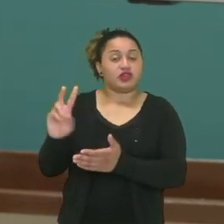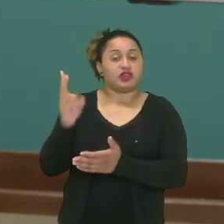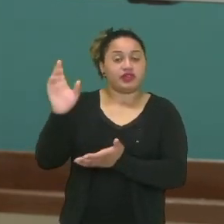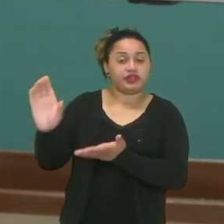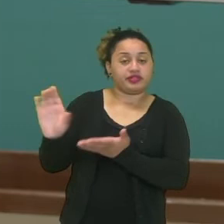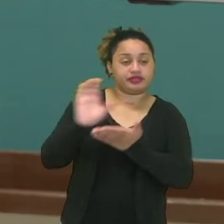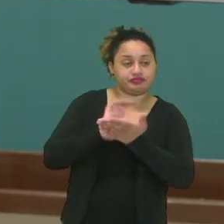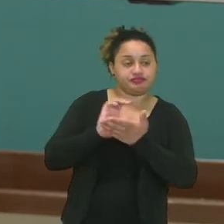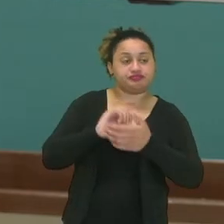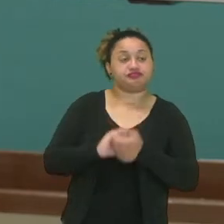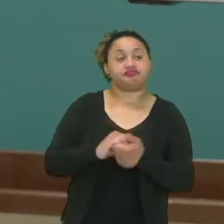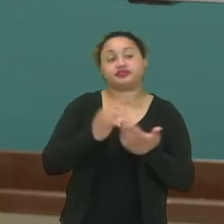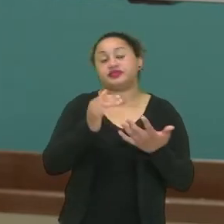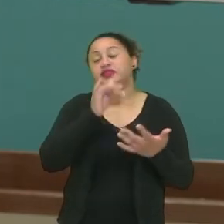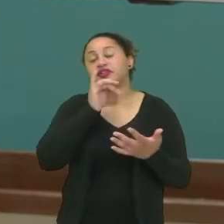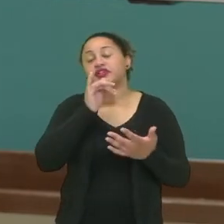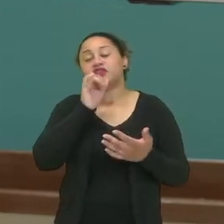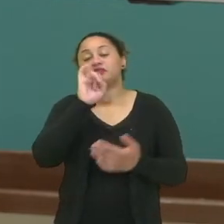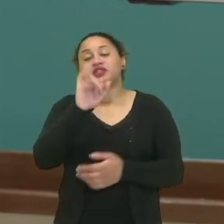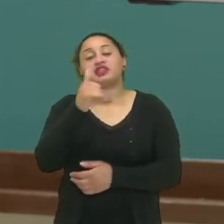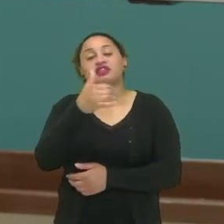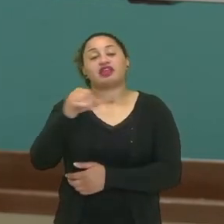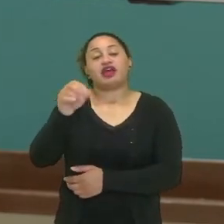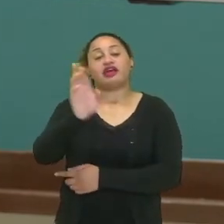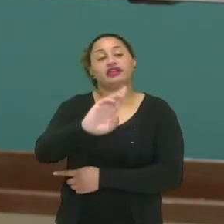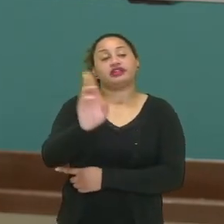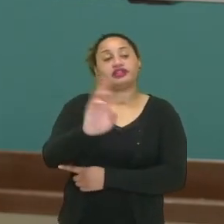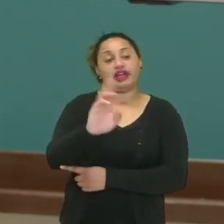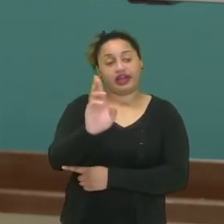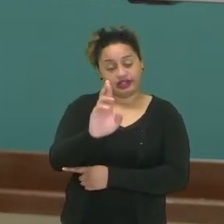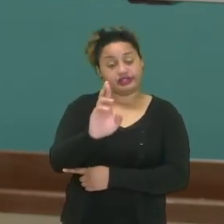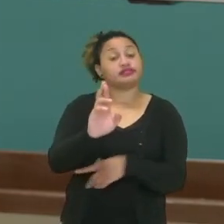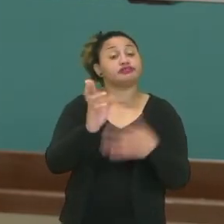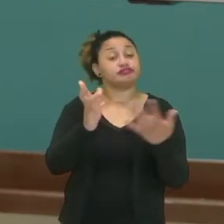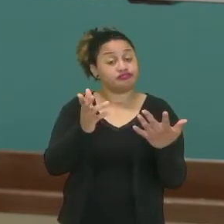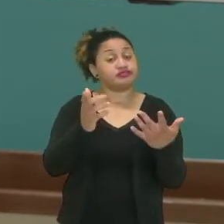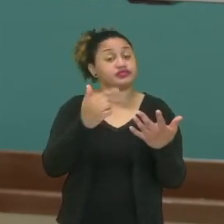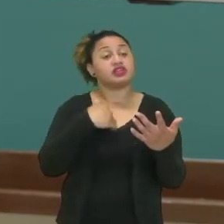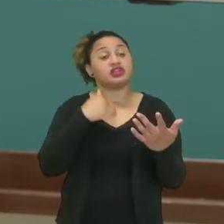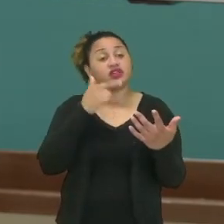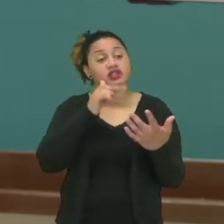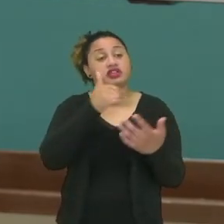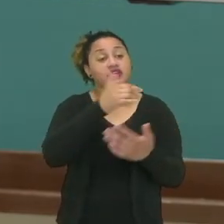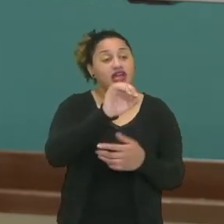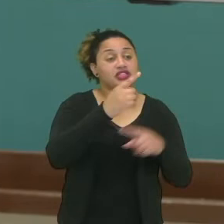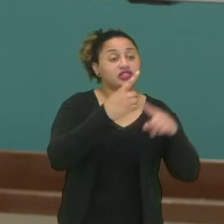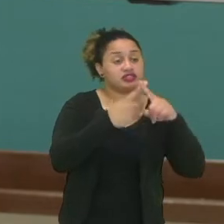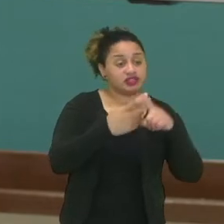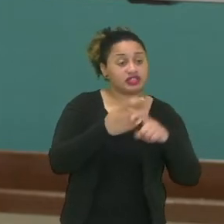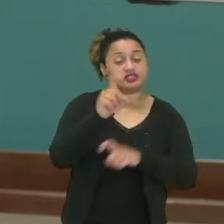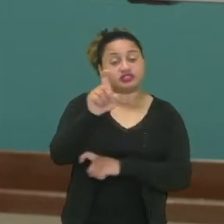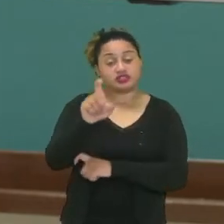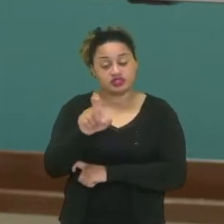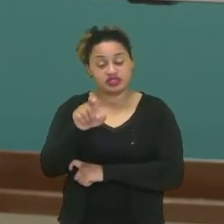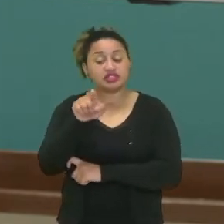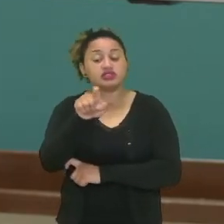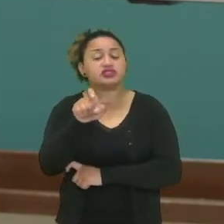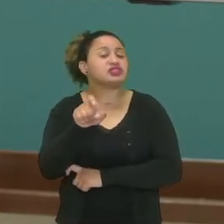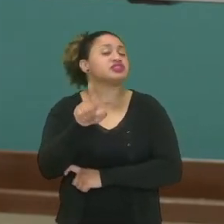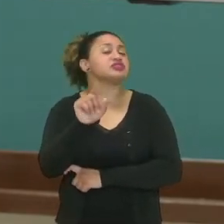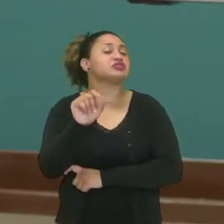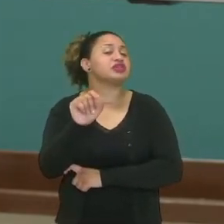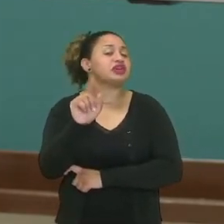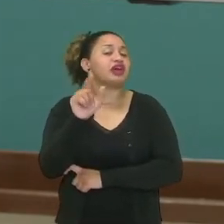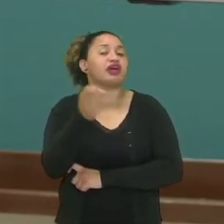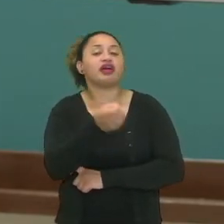o preço, por exemplo, fosse hipoteticamente R$10, eu vou pegar 10 vezes o número desse